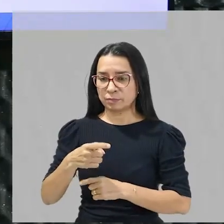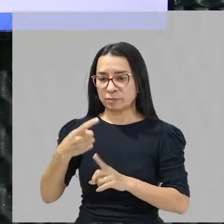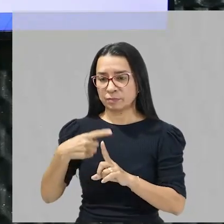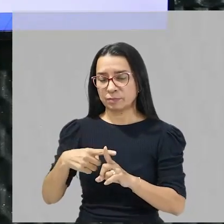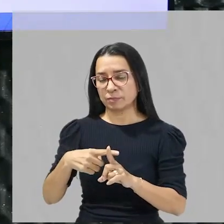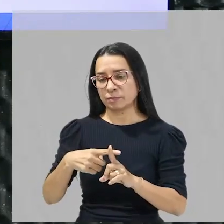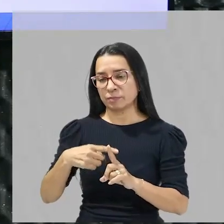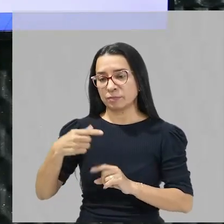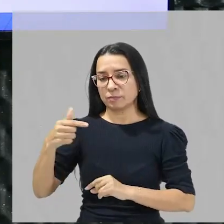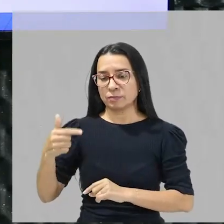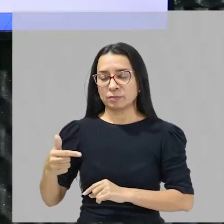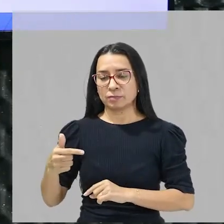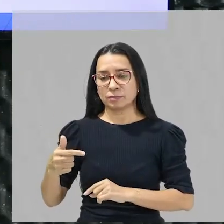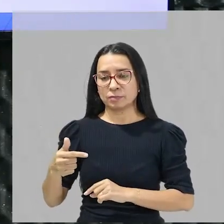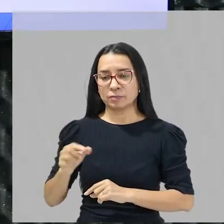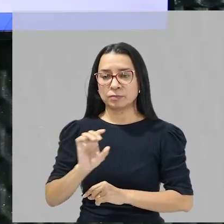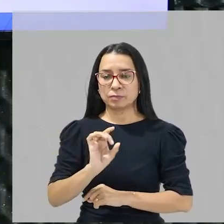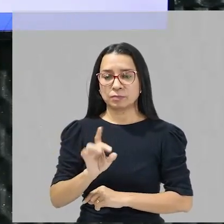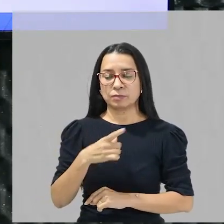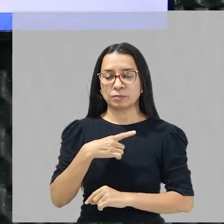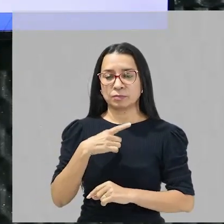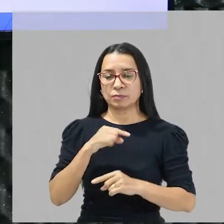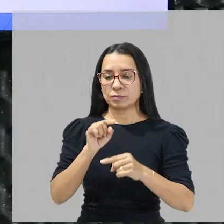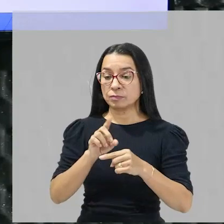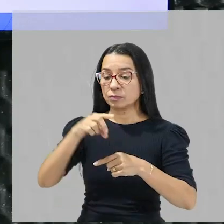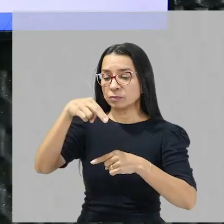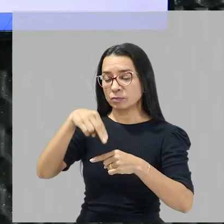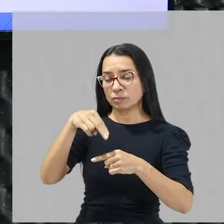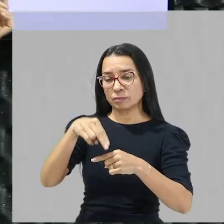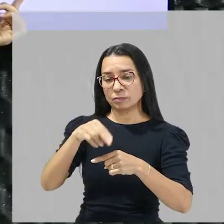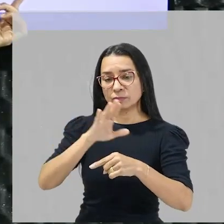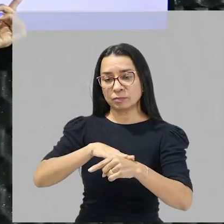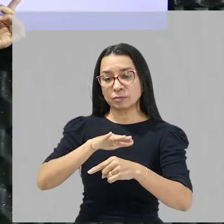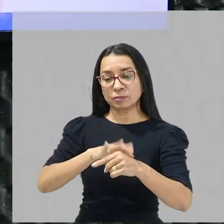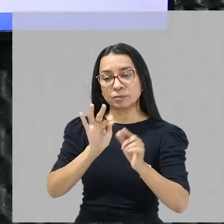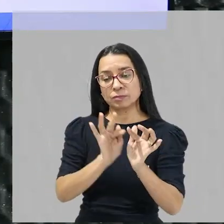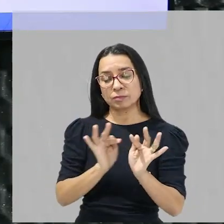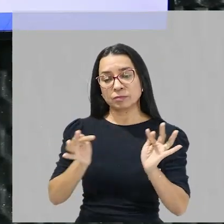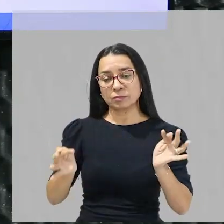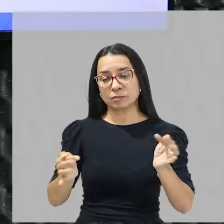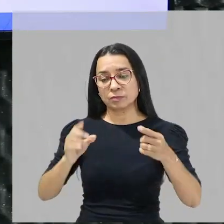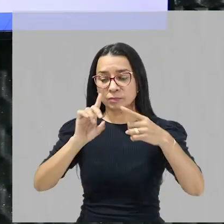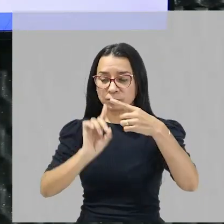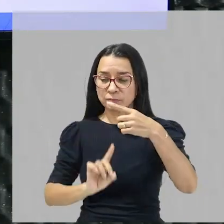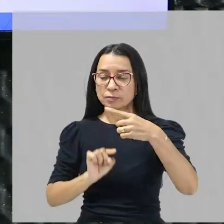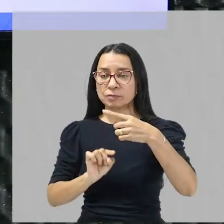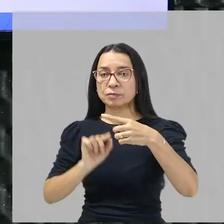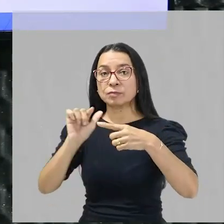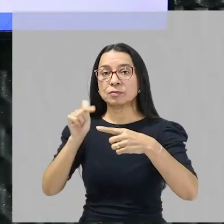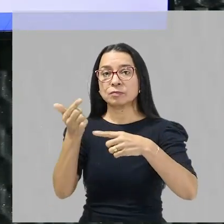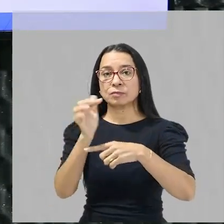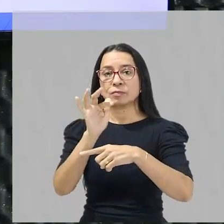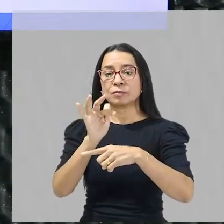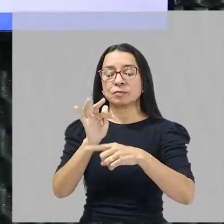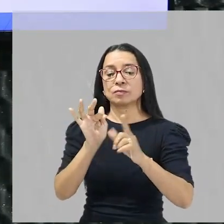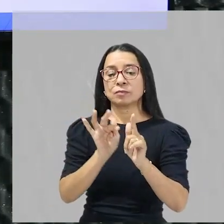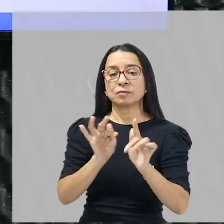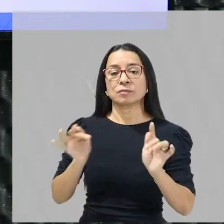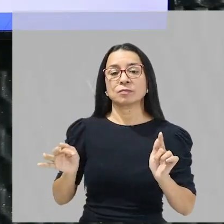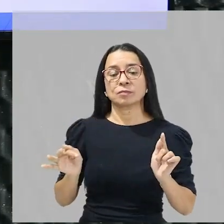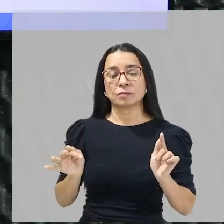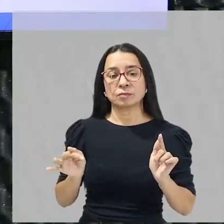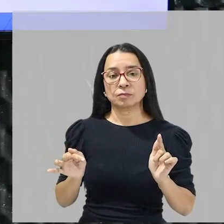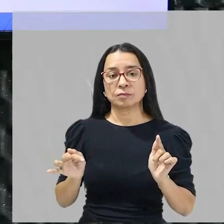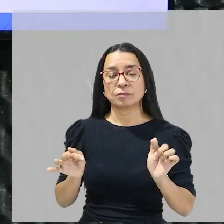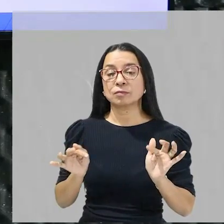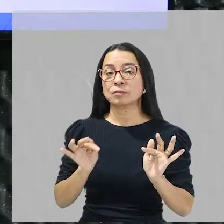acontecendo aqui, gente? Eu só peguei o numerador, chamei de uma função, e o denominador de outra função. E agora?